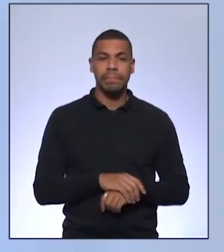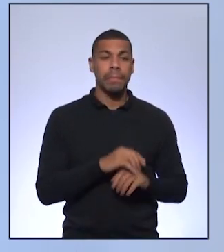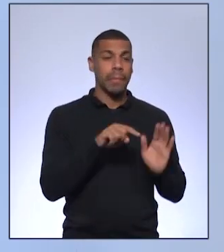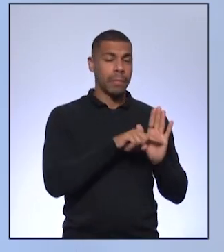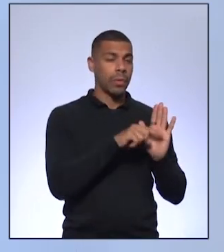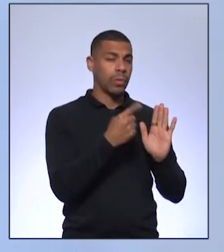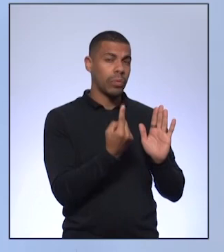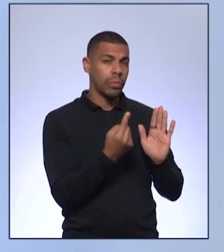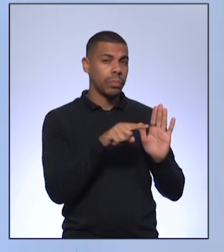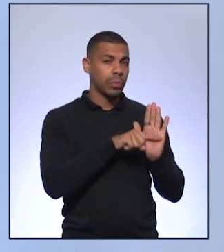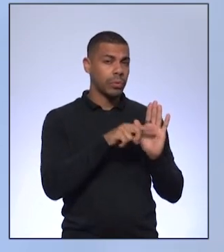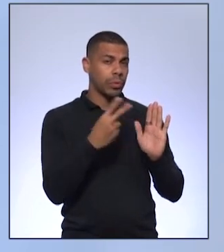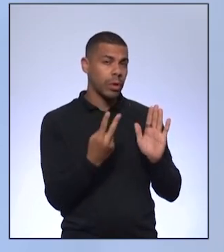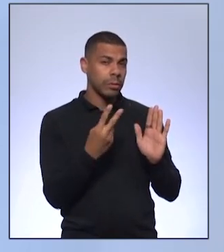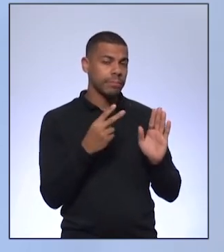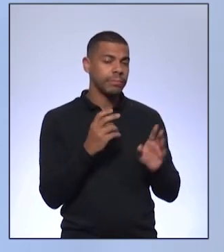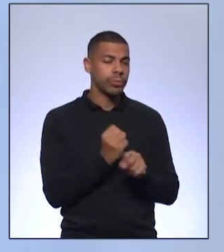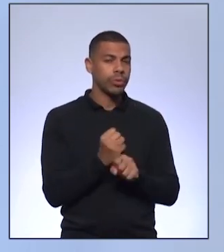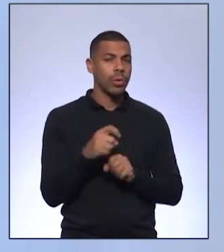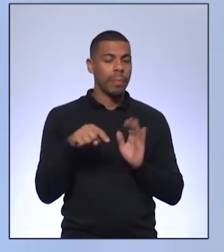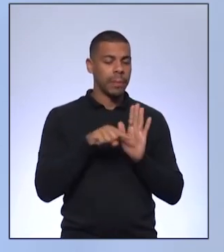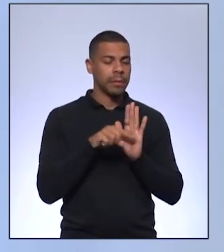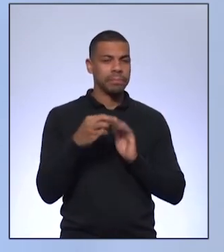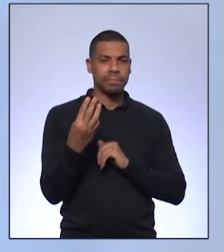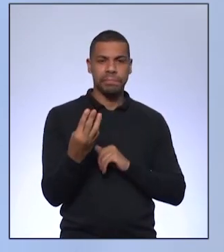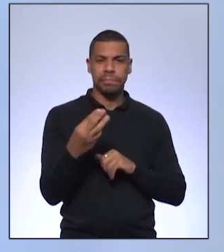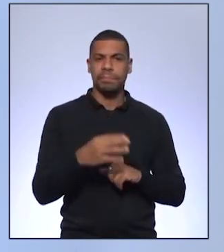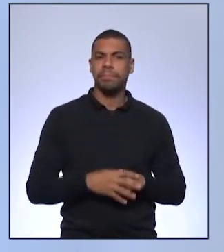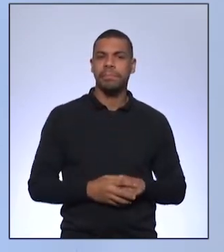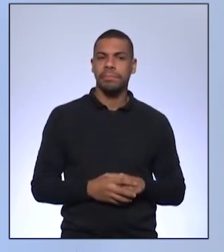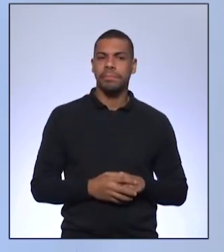tem segredo nenhum, né? 5 menos 2, portanto,